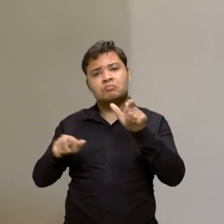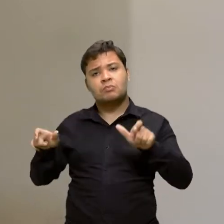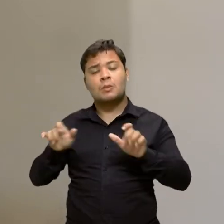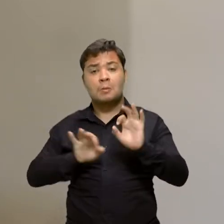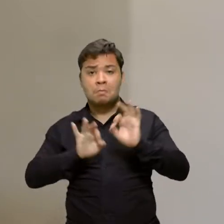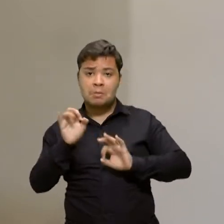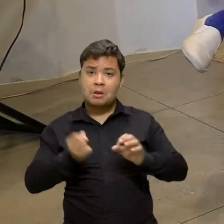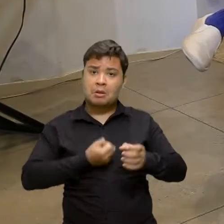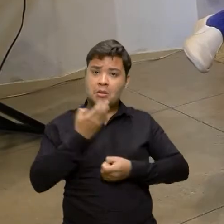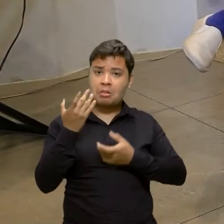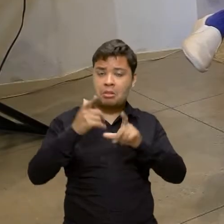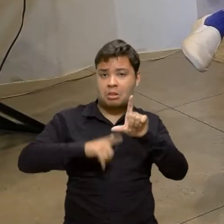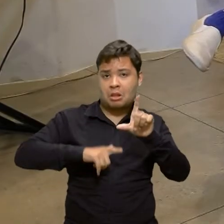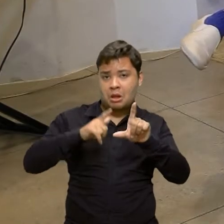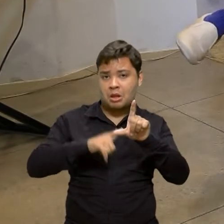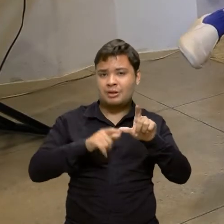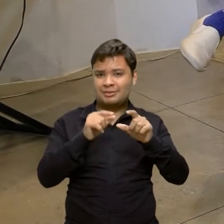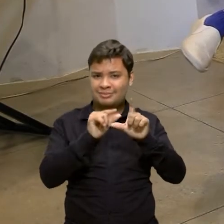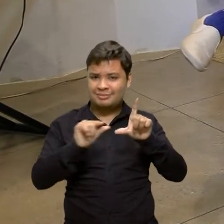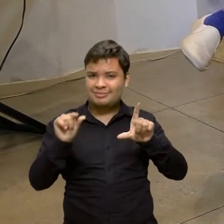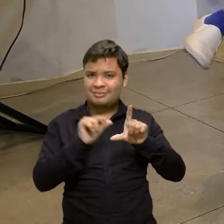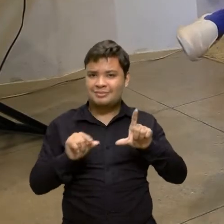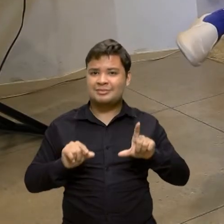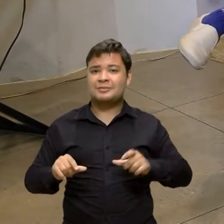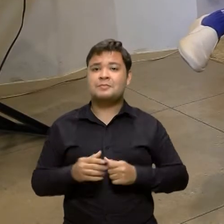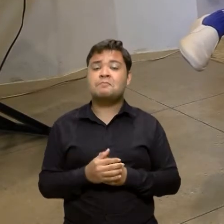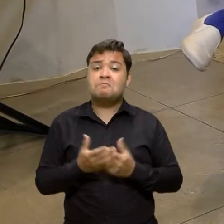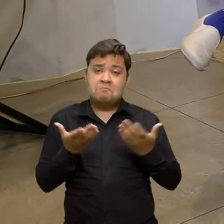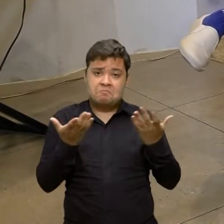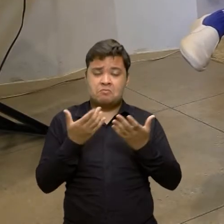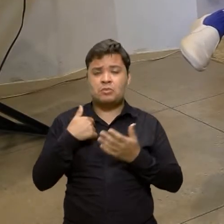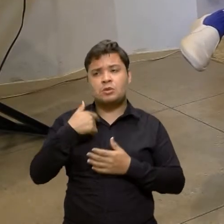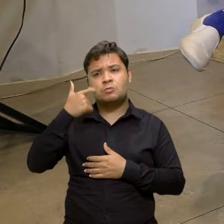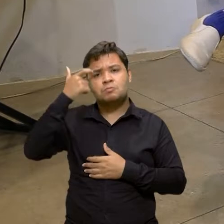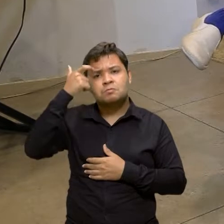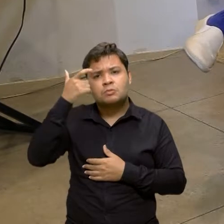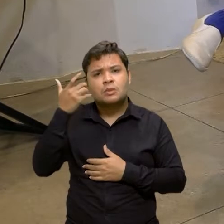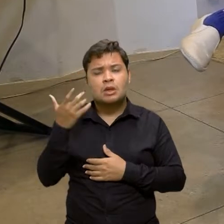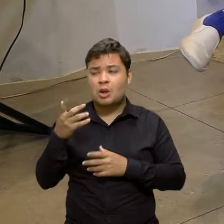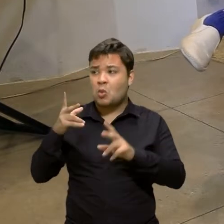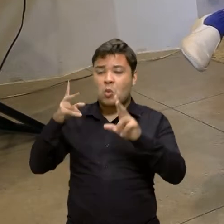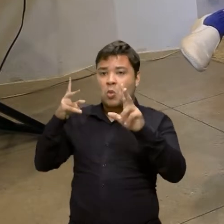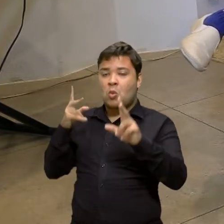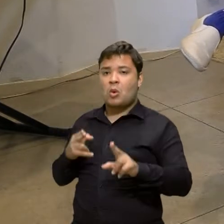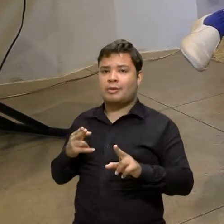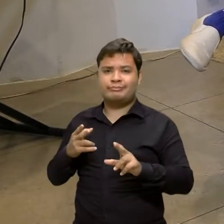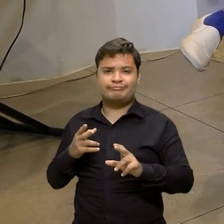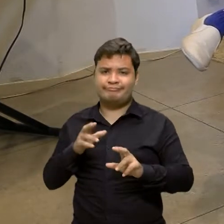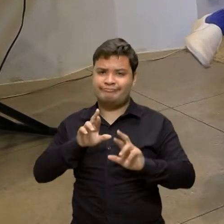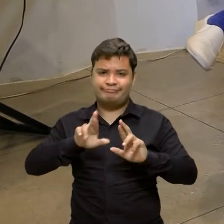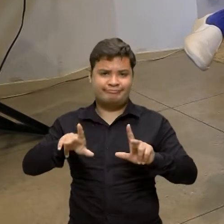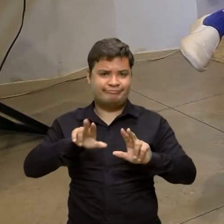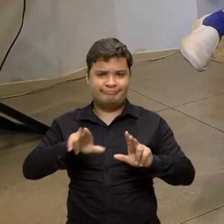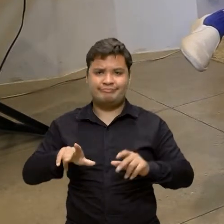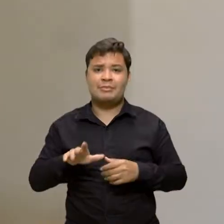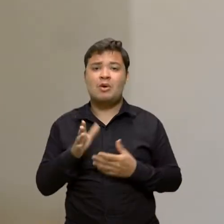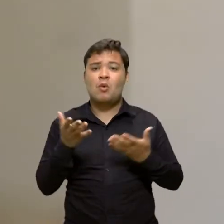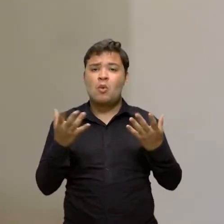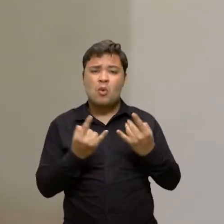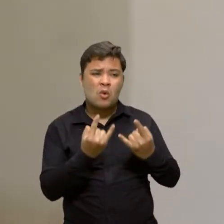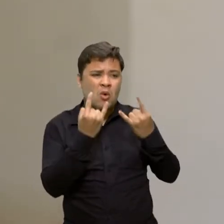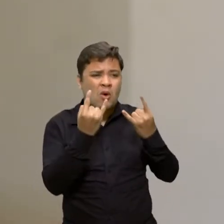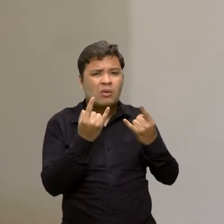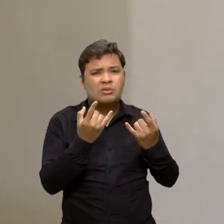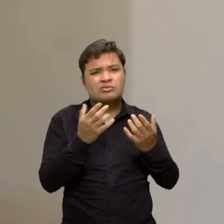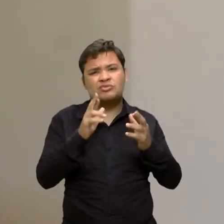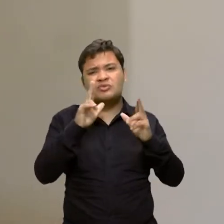as letras. Hoje em dia, eu acredito que não se faz mais dessa forma. Sabe? O rock está mais,